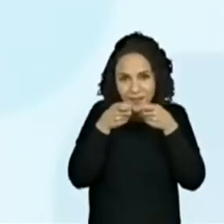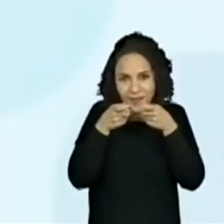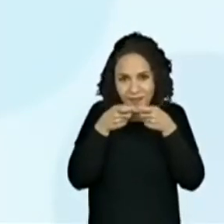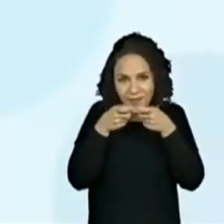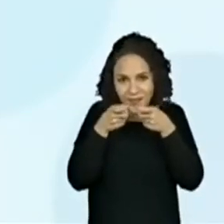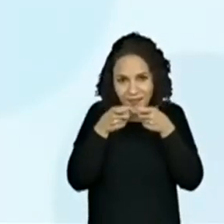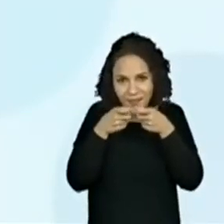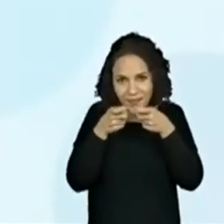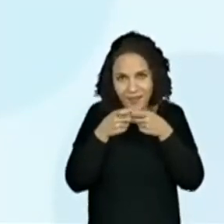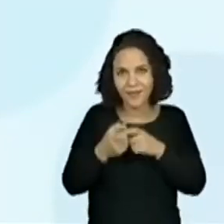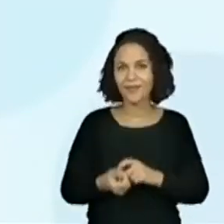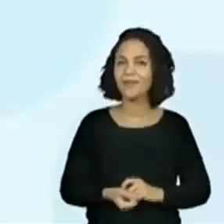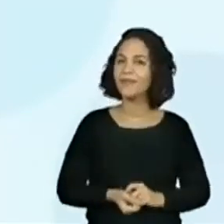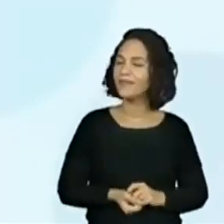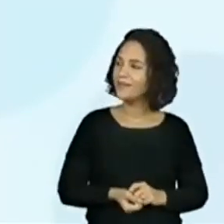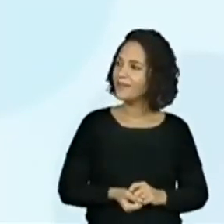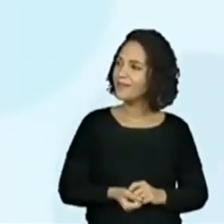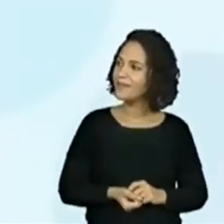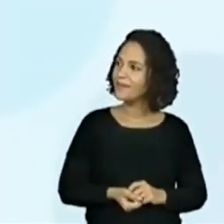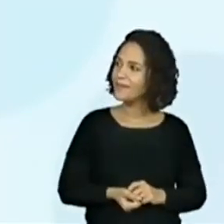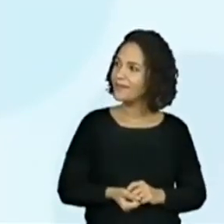mastigador.